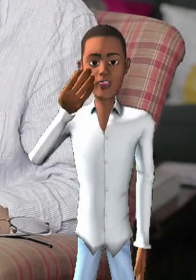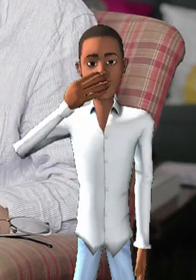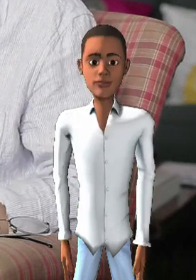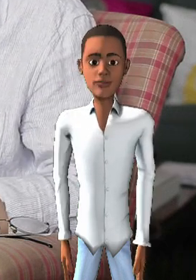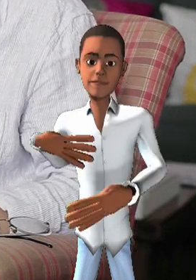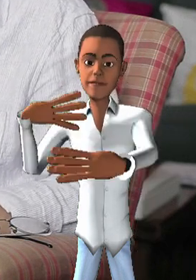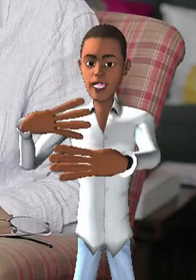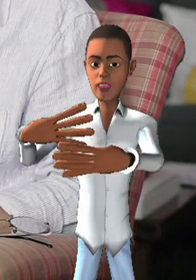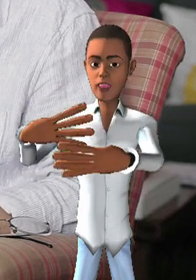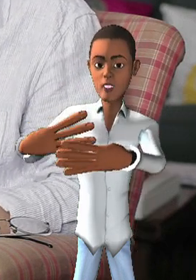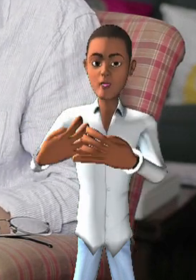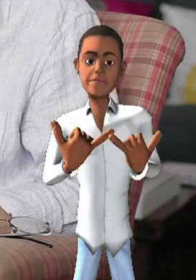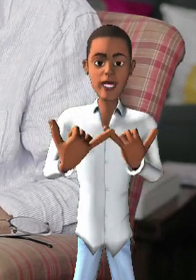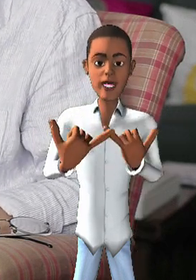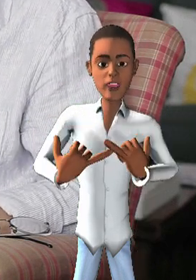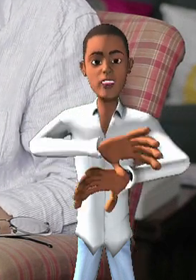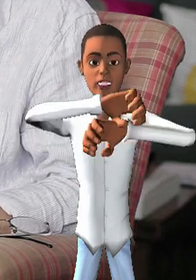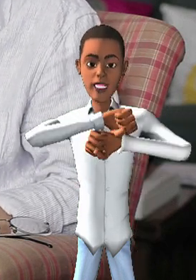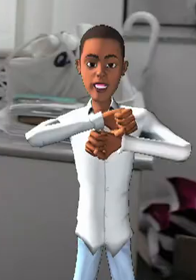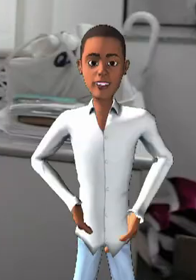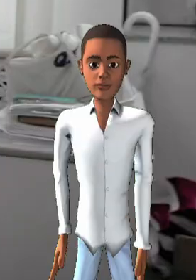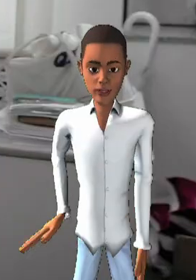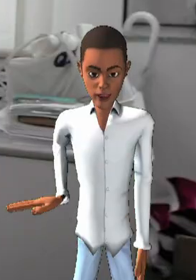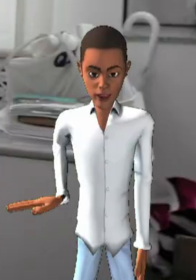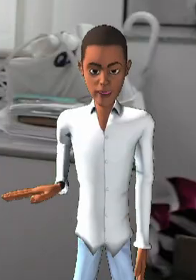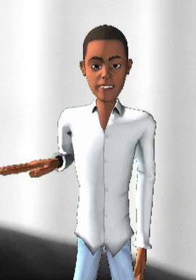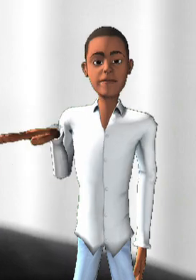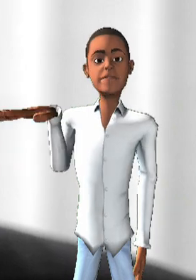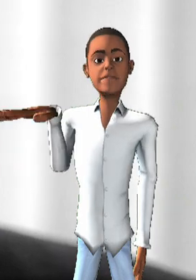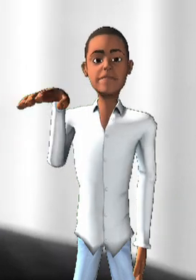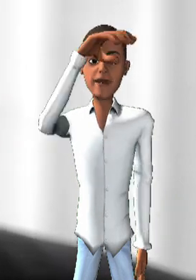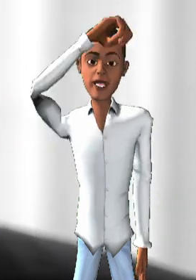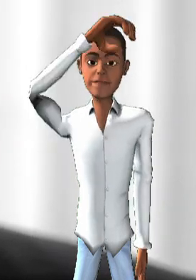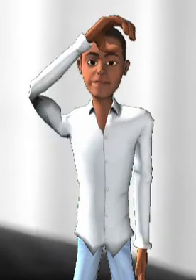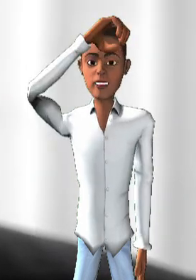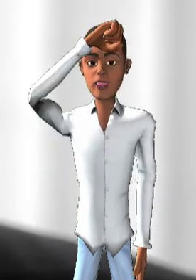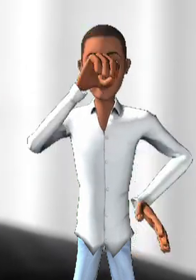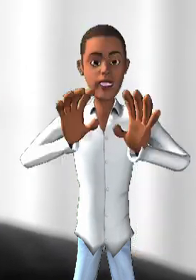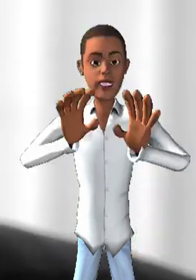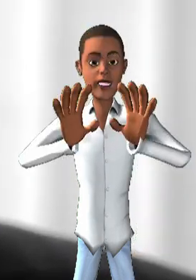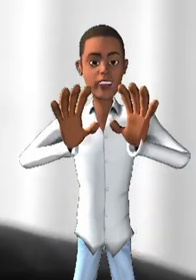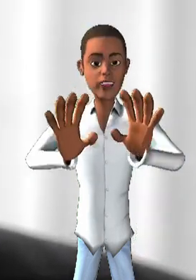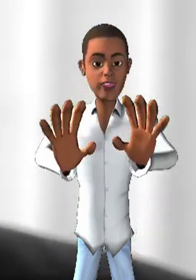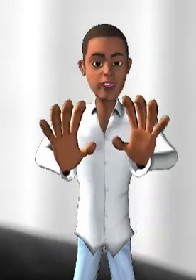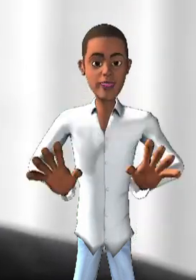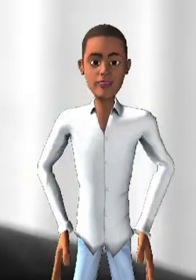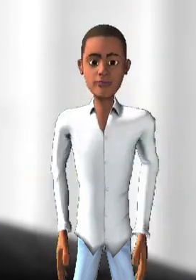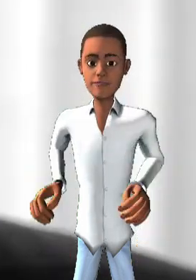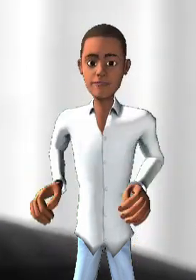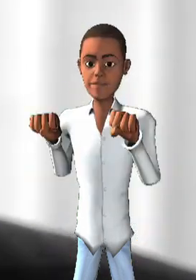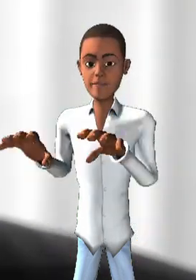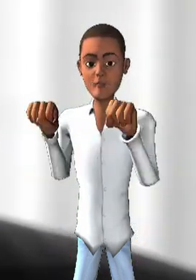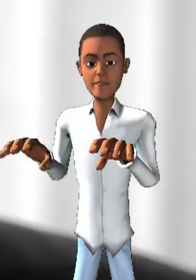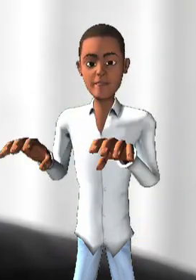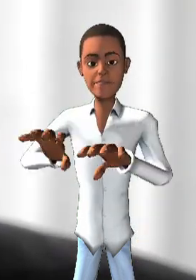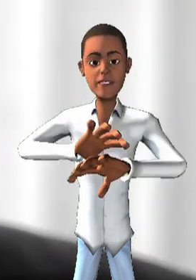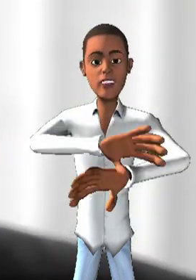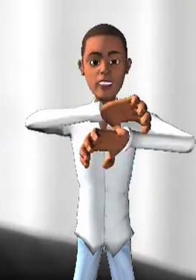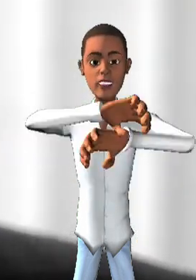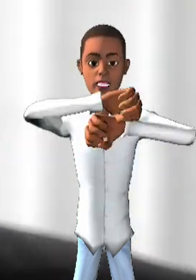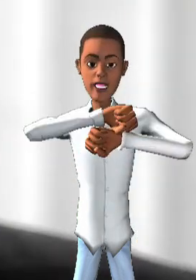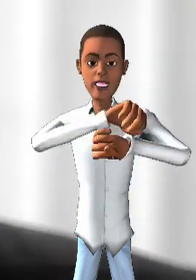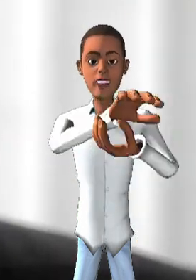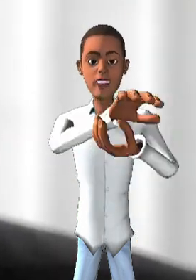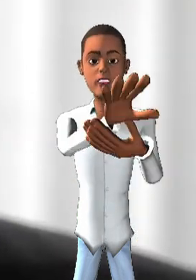cabeça. Essas coisas, com o passar do tempo, te definem. Você é criado, né? É ensinado a todo um processo